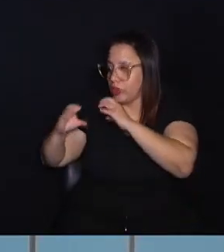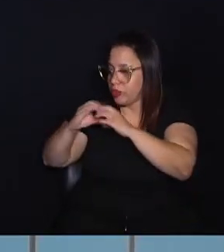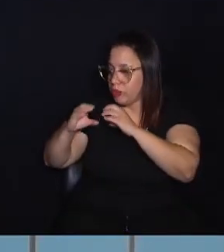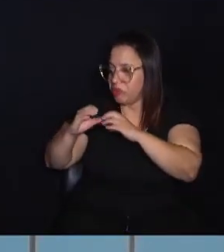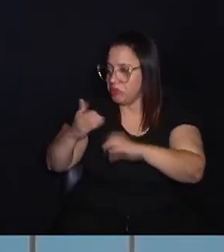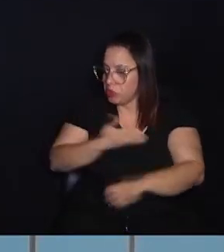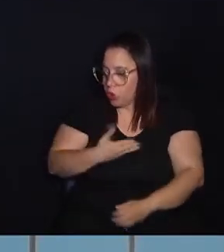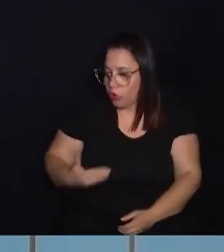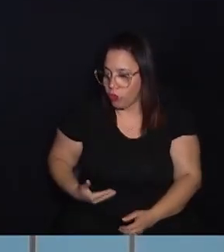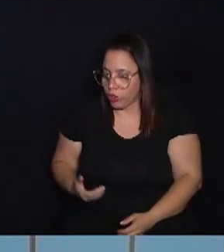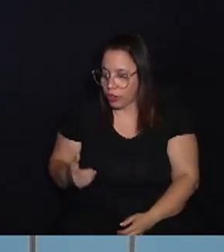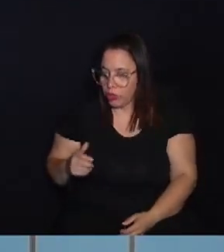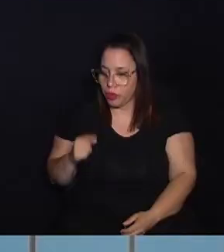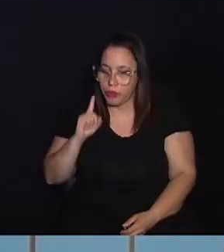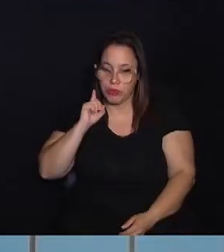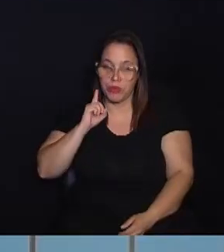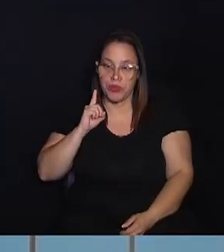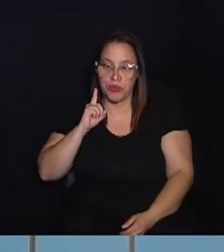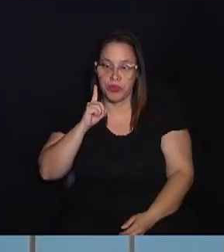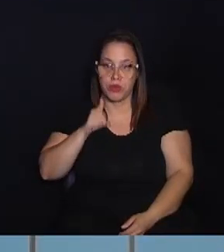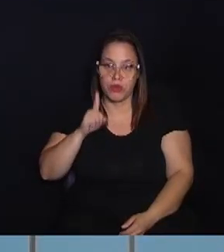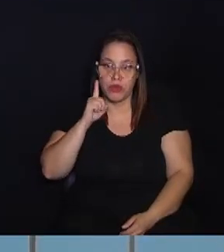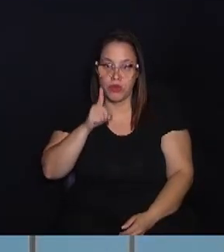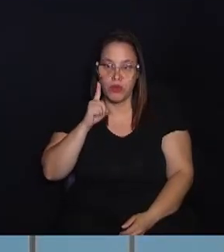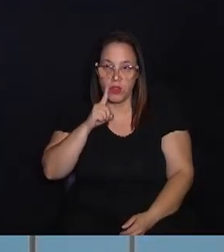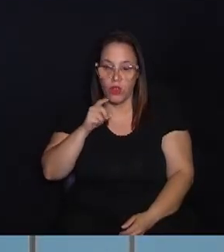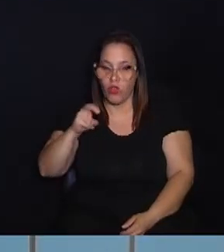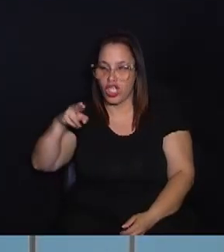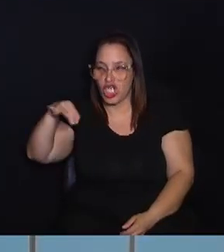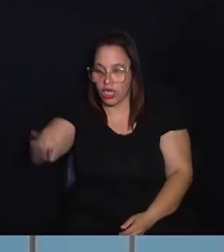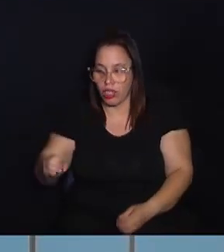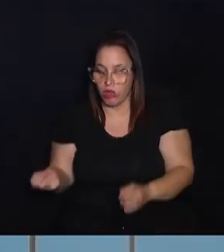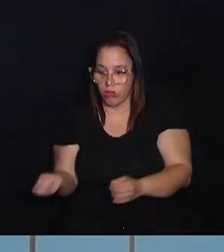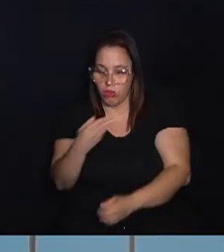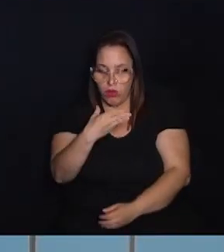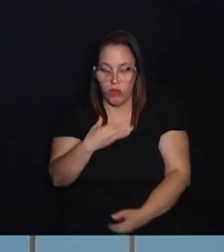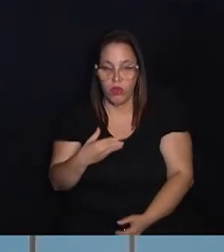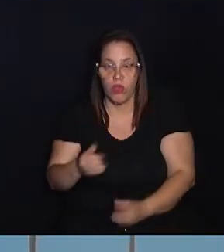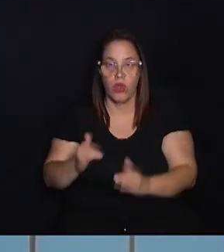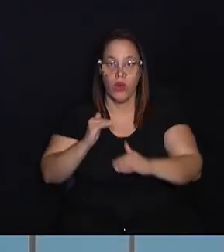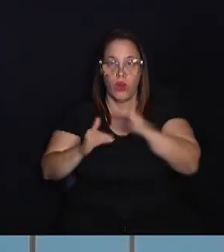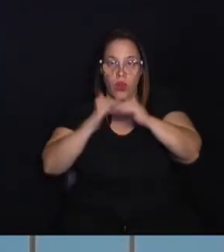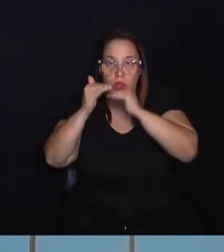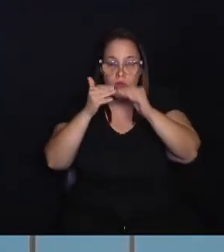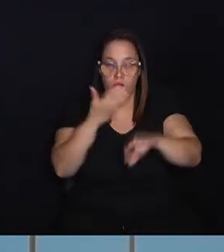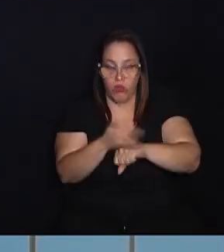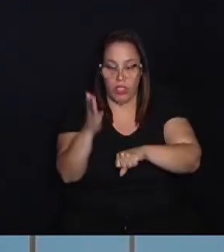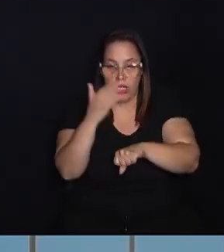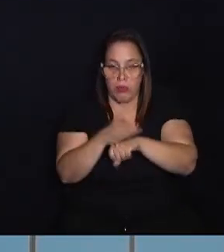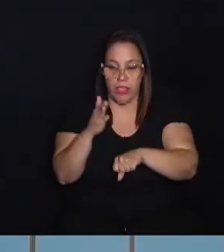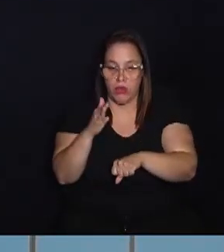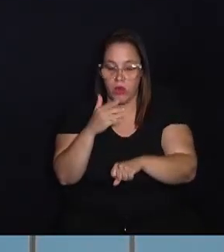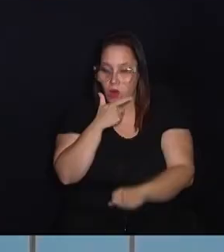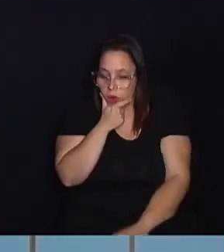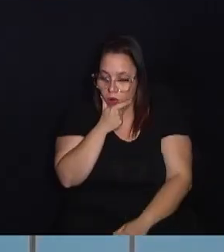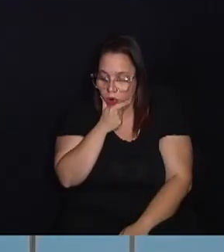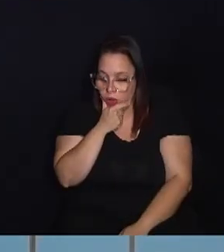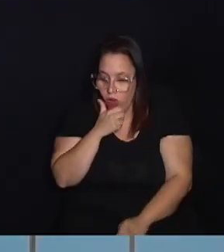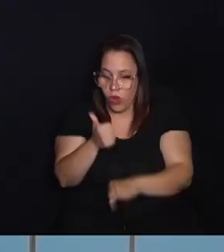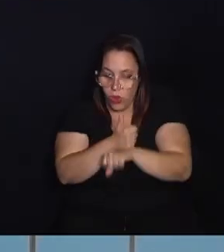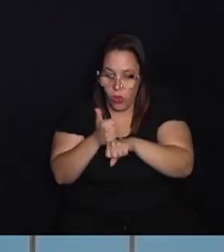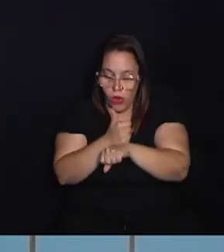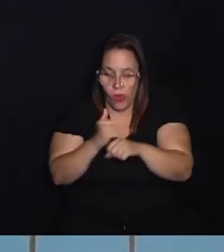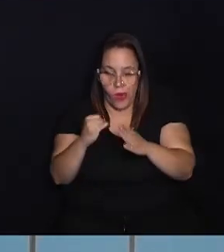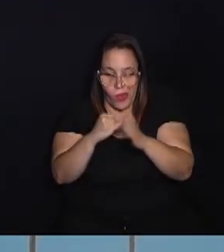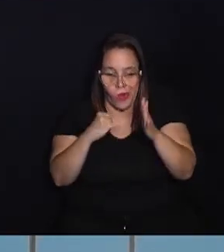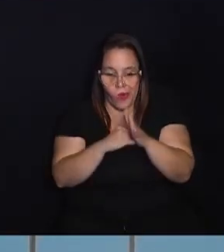governo americano, e o Vaticano demandou para o governo americano o desenvolvimento de um treinamento para capacitar